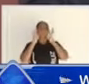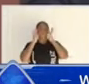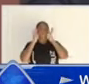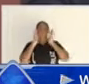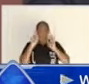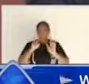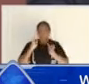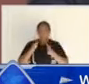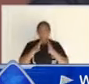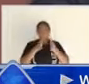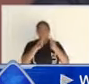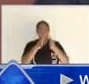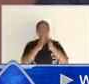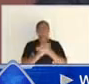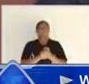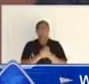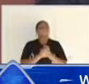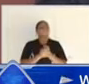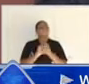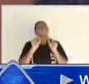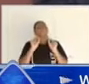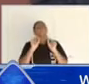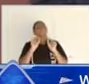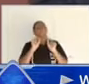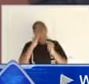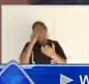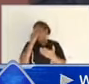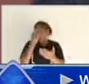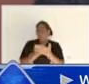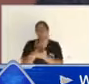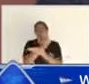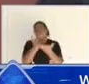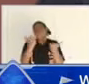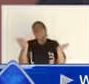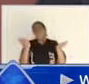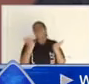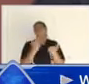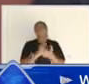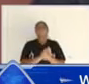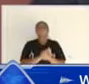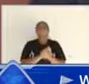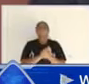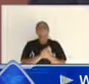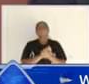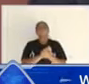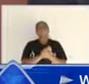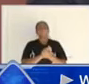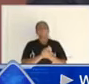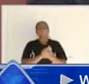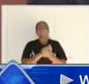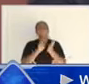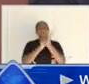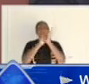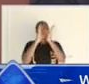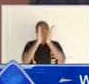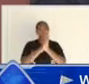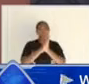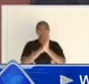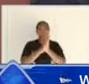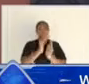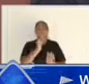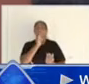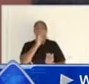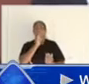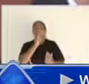já foi sancionada uma lei no início desse ano que, caso fosse precisa a vacinação compulsória, ela seria feita.